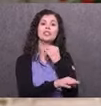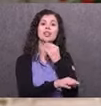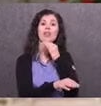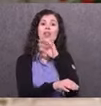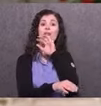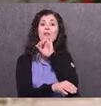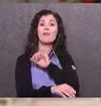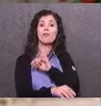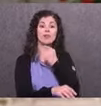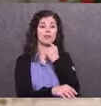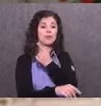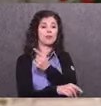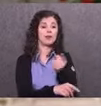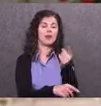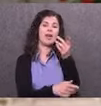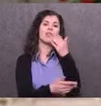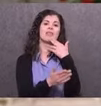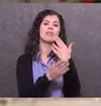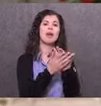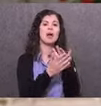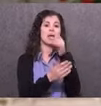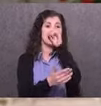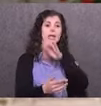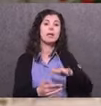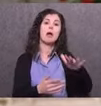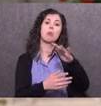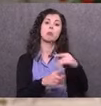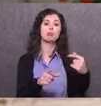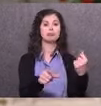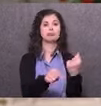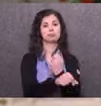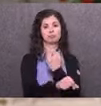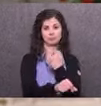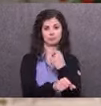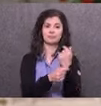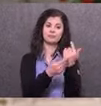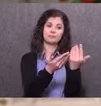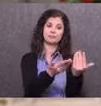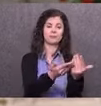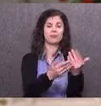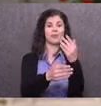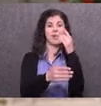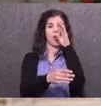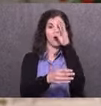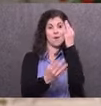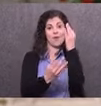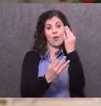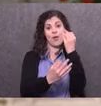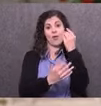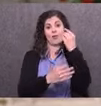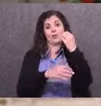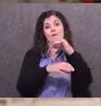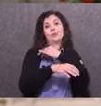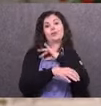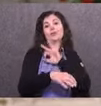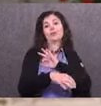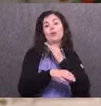e deram-nas pelo campo do oleiro, como o Senhor me tinha ordenado.